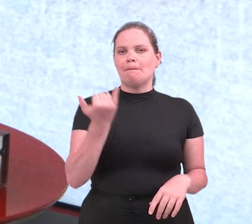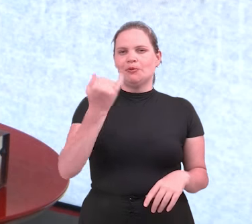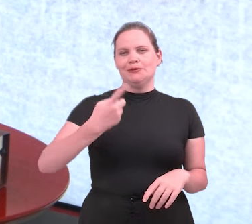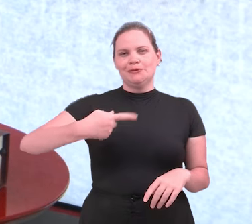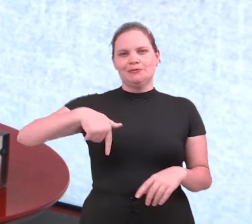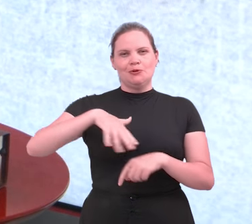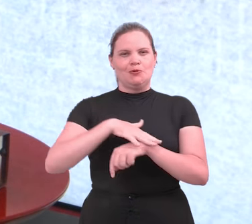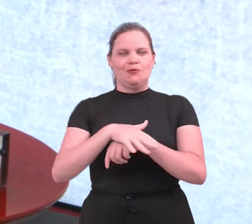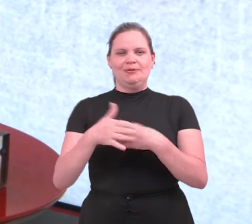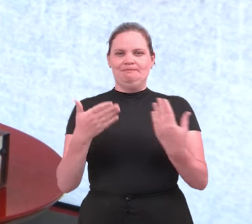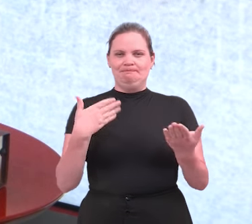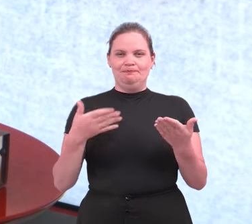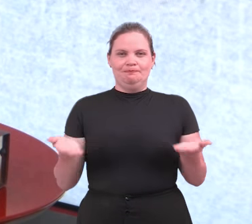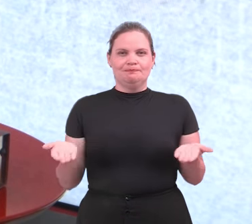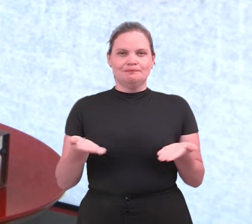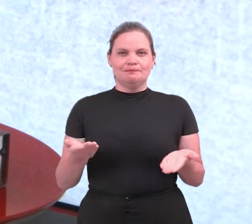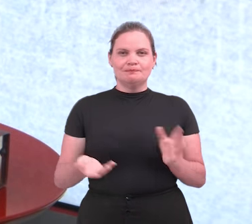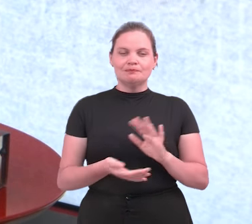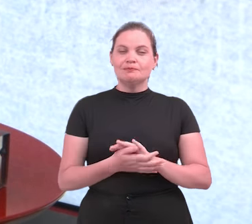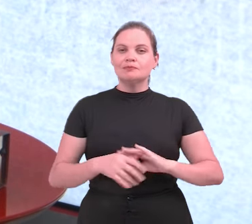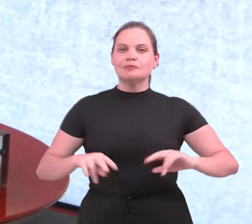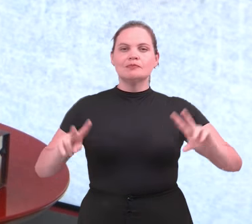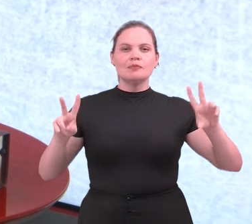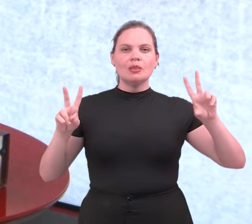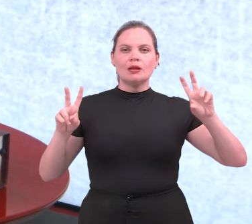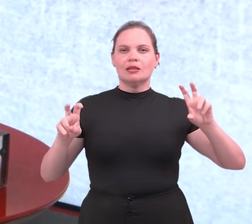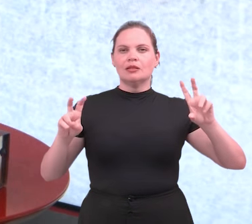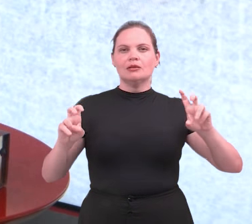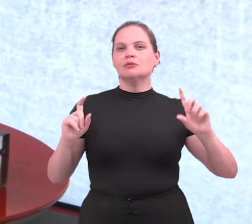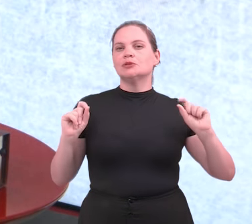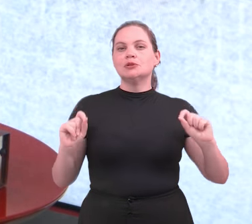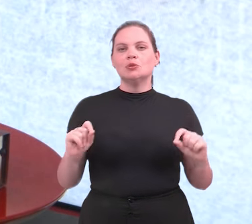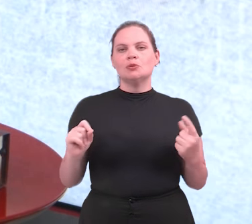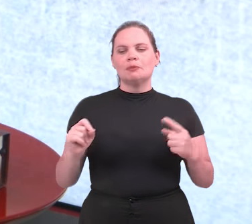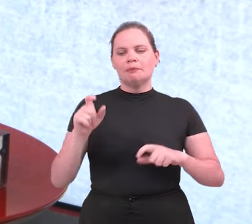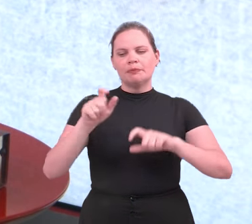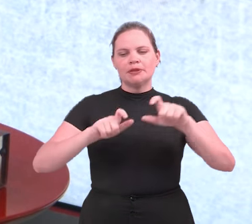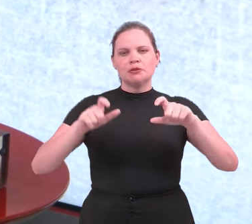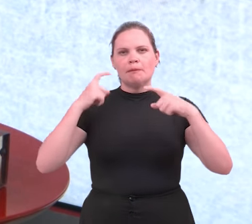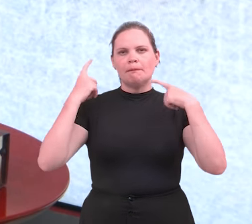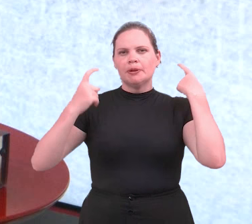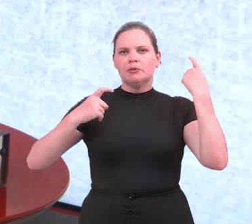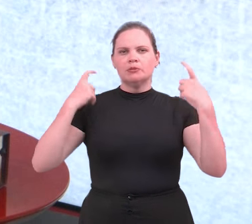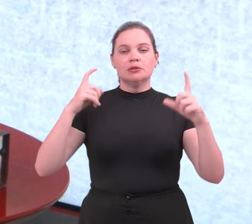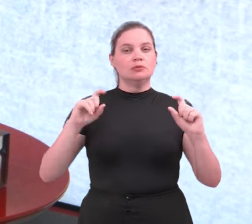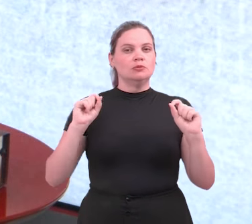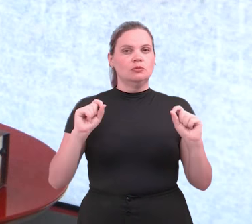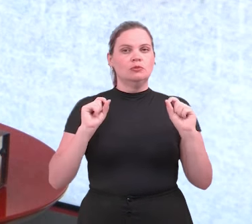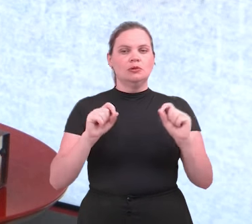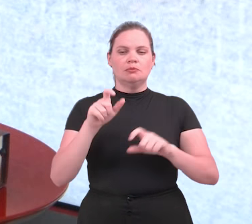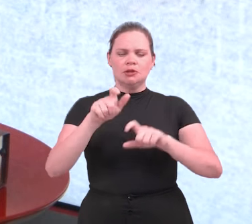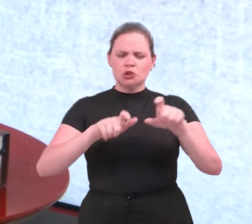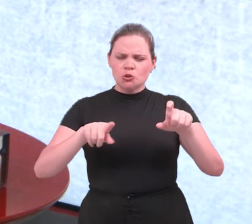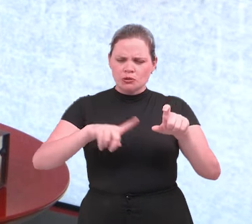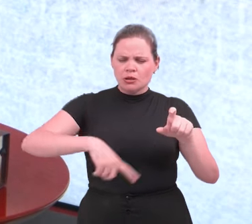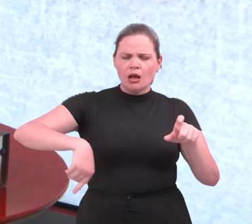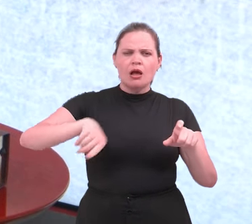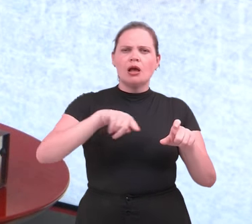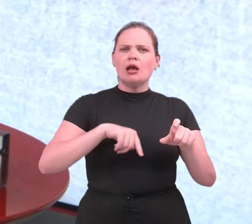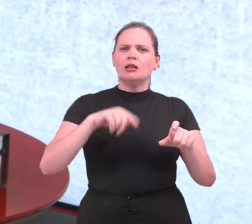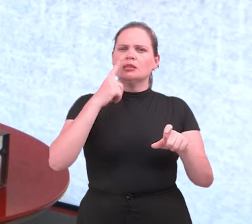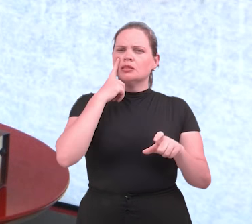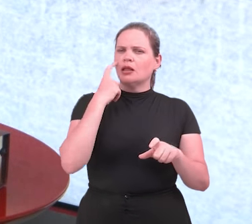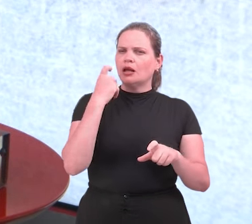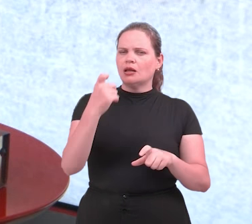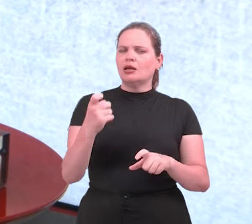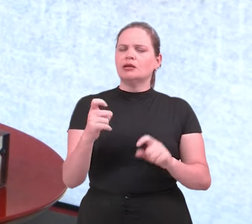aqui hoje. Esse tema faz parte de uma das grandes preocupações de pessoas que naturalmente estão interessadas nos